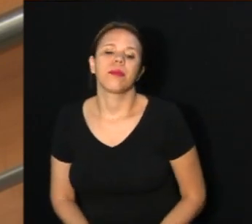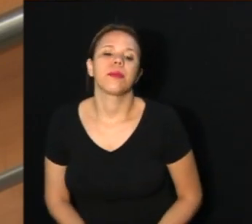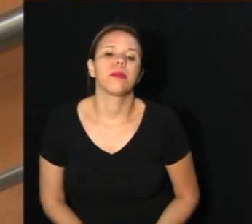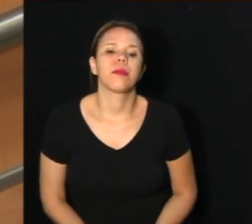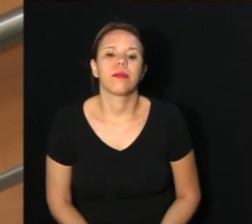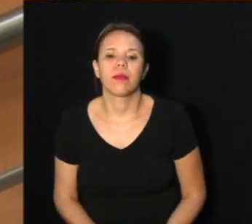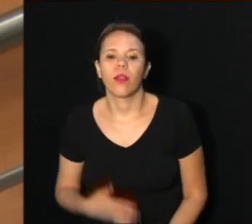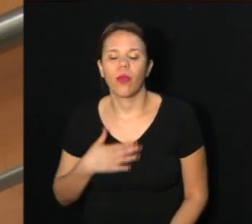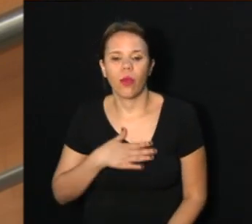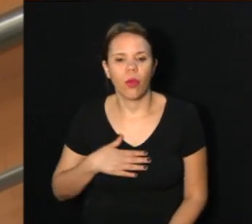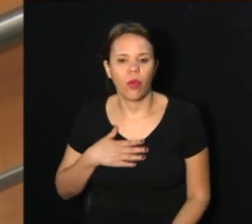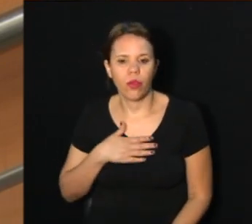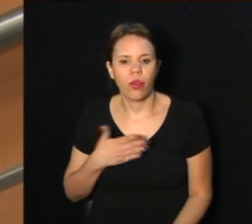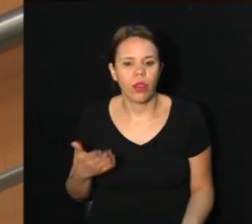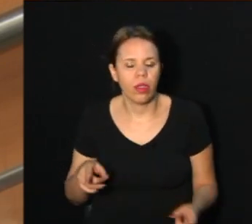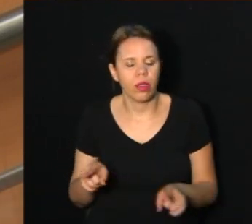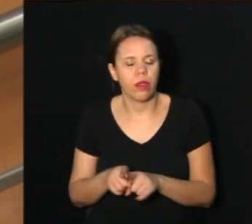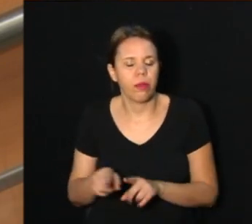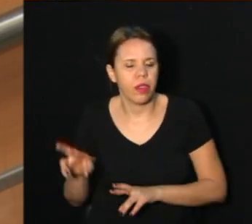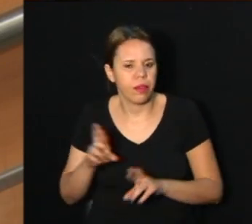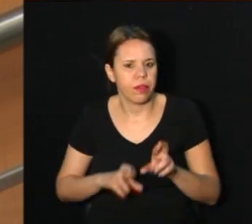Gostaria que verificassem também